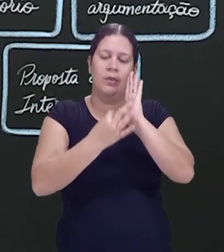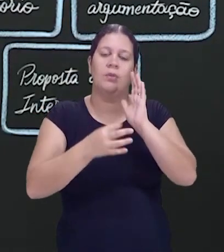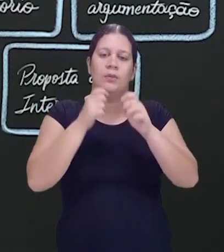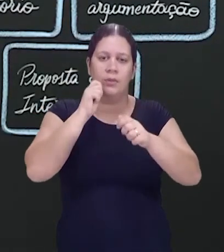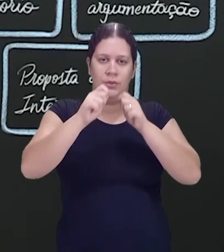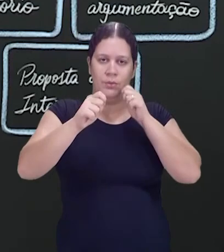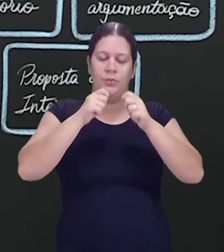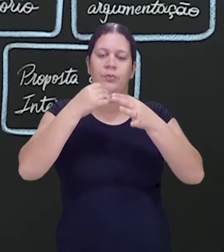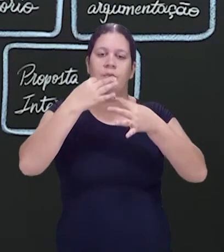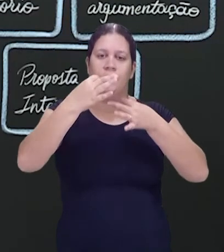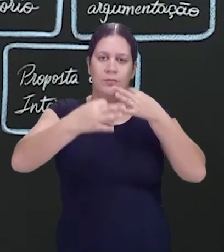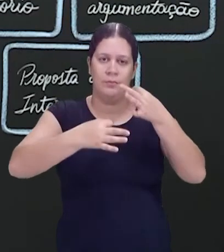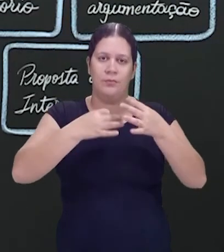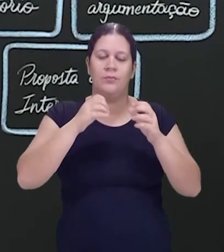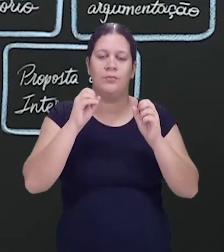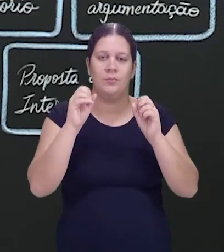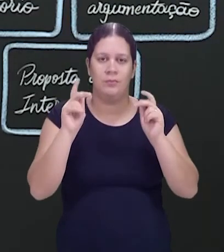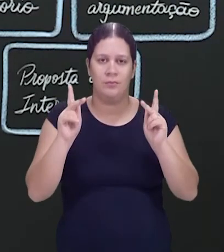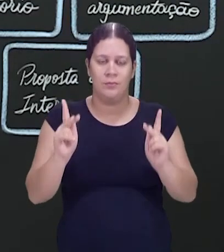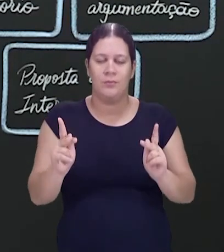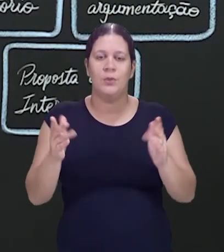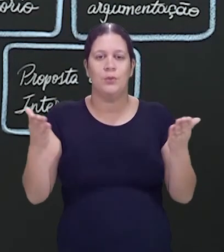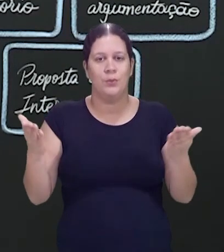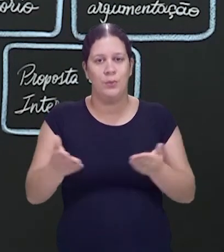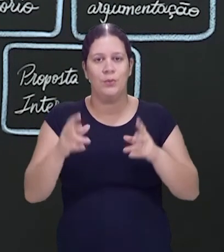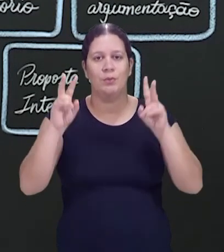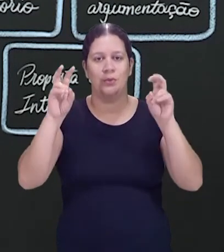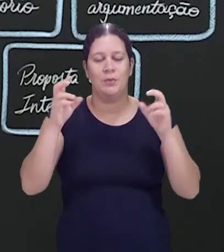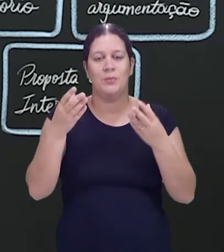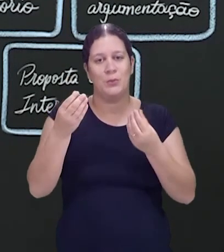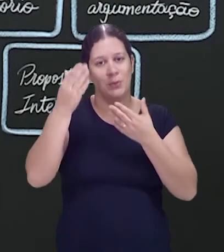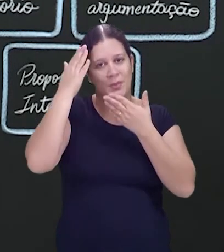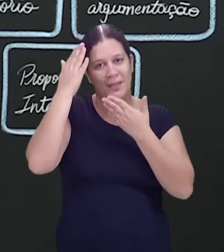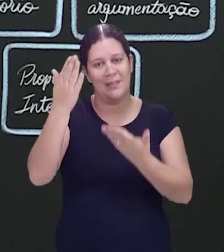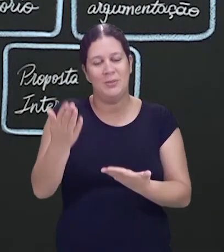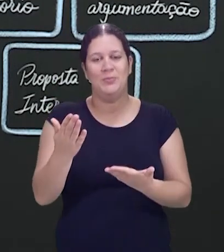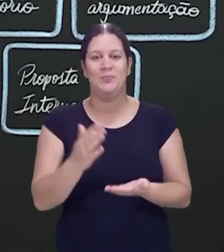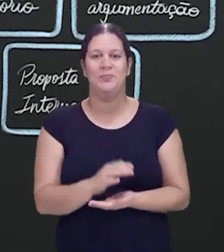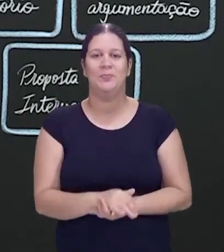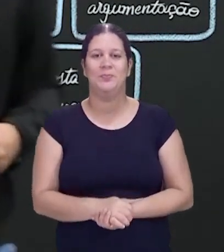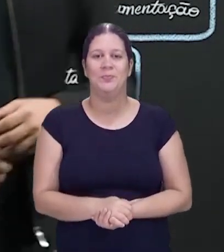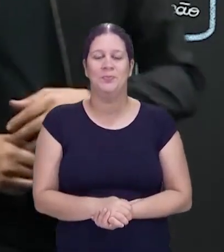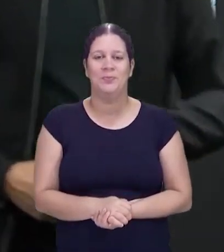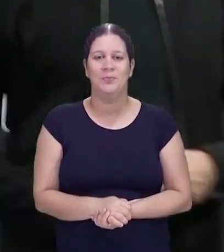texto dissertativo argumentativo, ok? Esse foi o tema da aula de hoje. Muito obrigado.